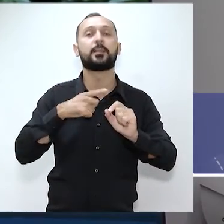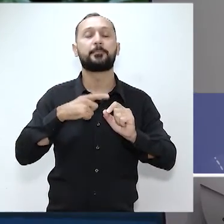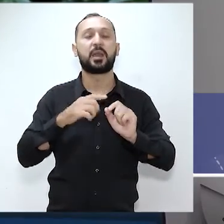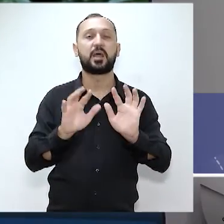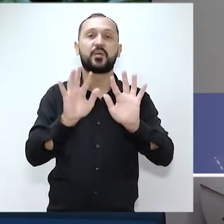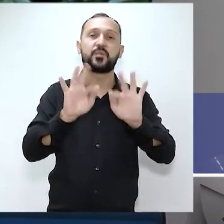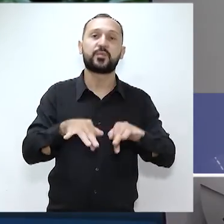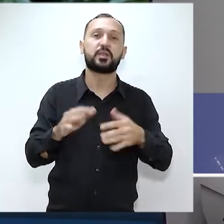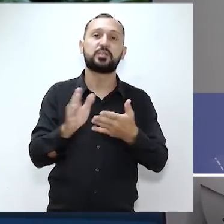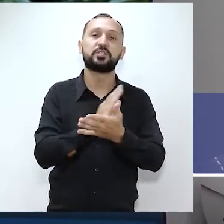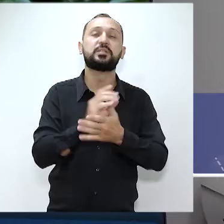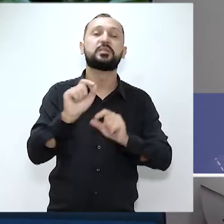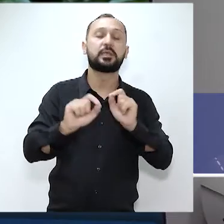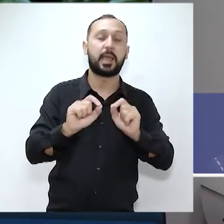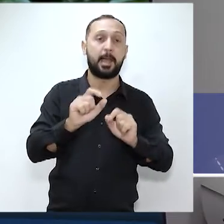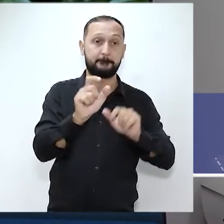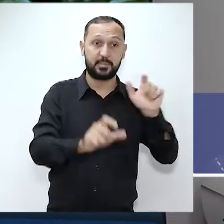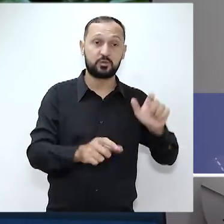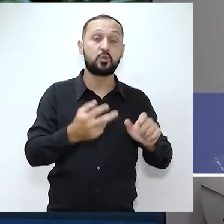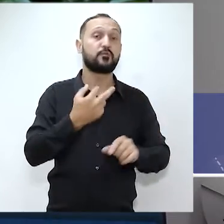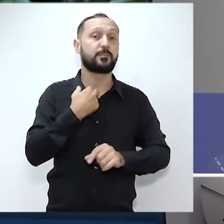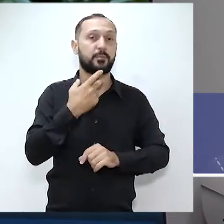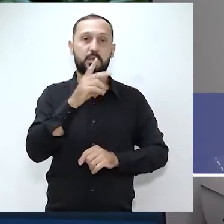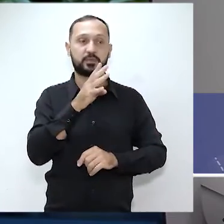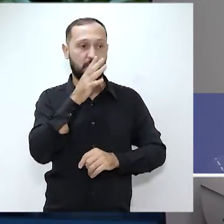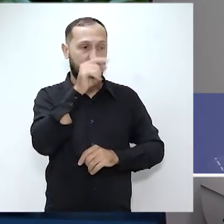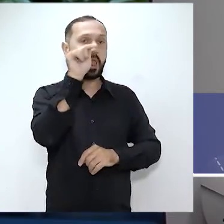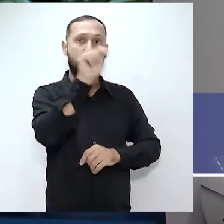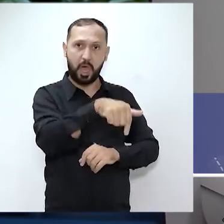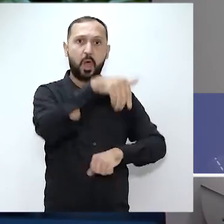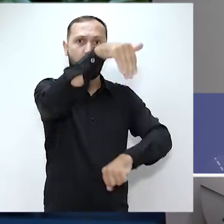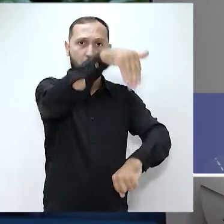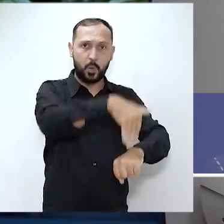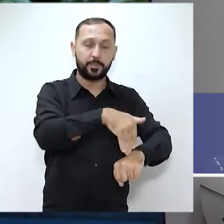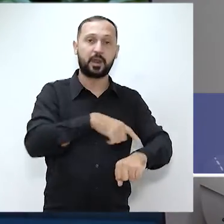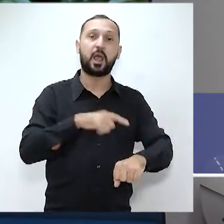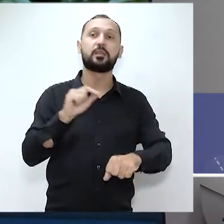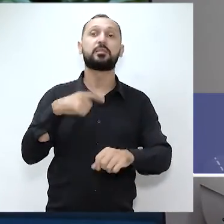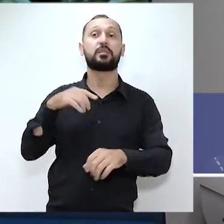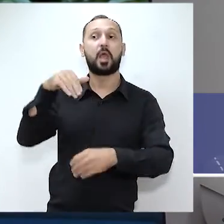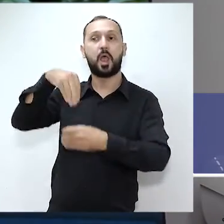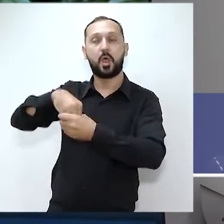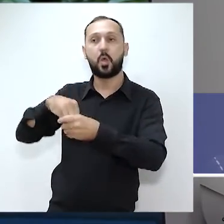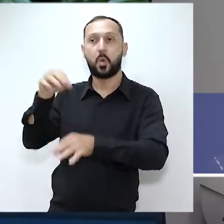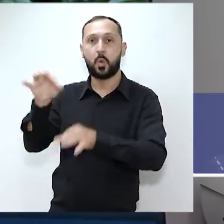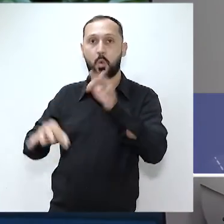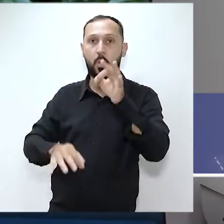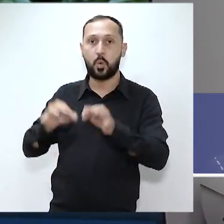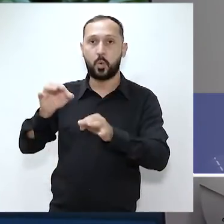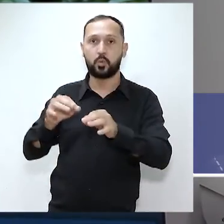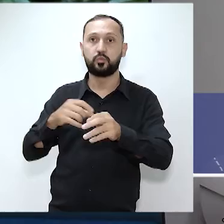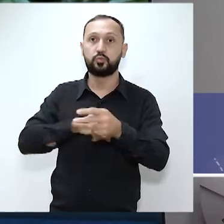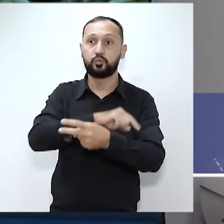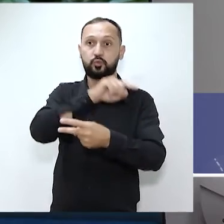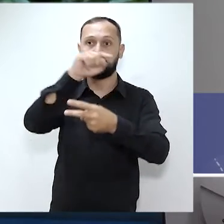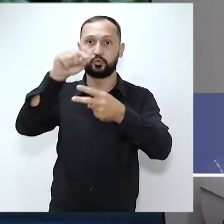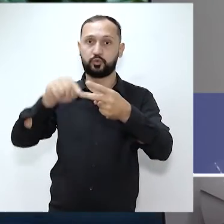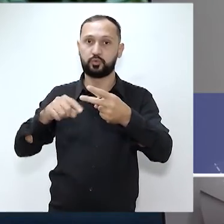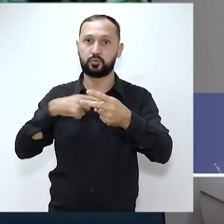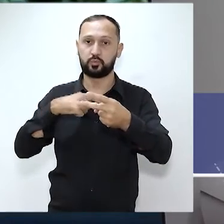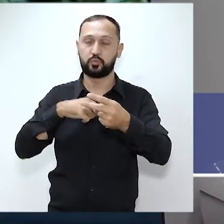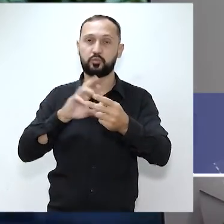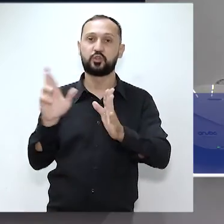para o fim de determinar que ninguém será considerado culpado até a confirmação de sentença penal condenatória em segundo grau